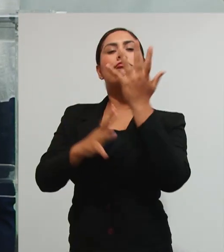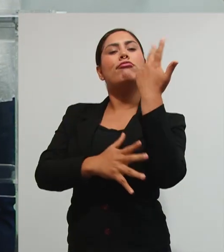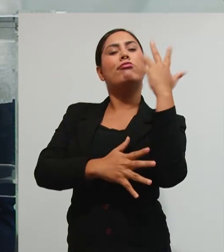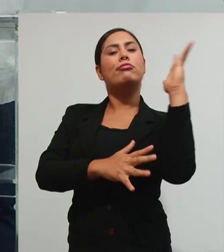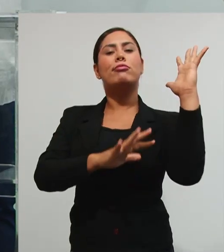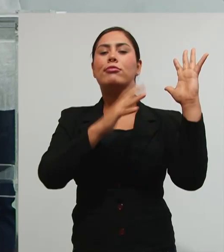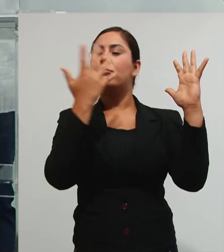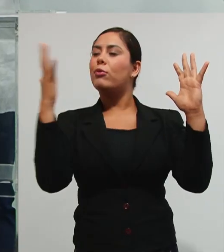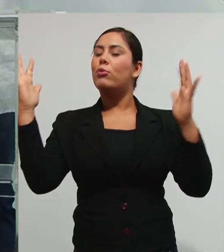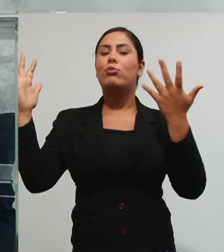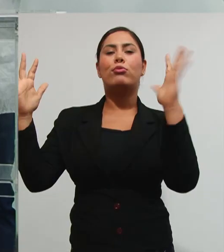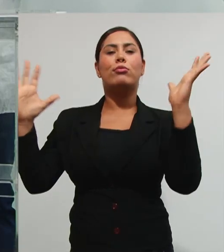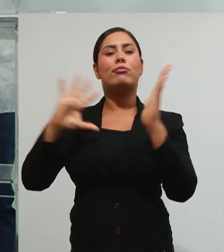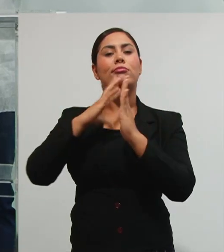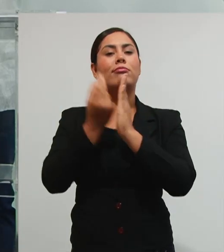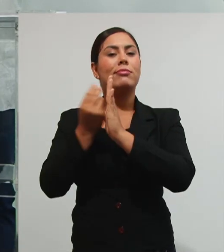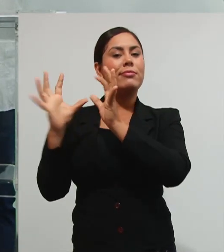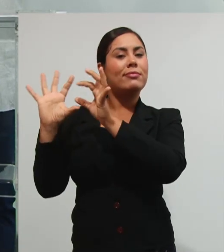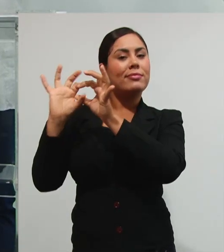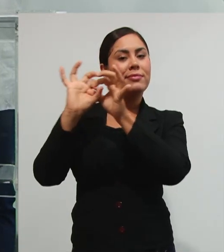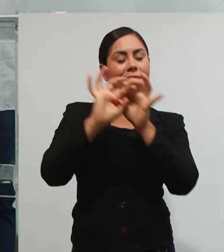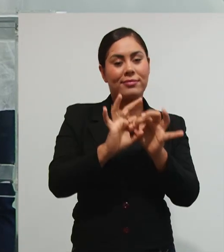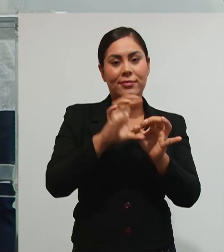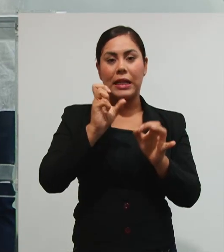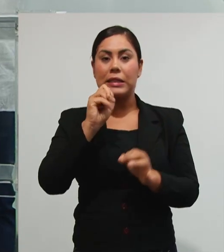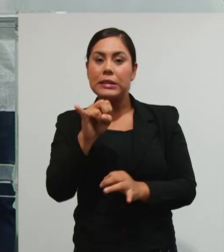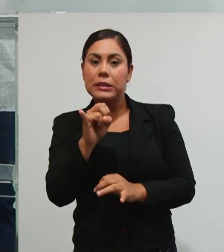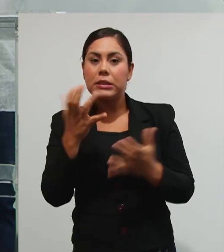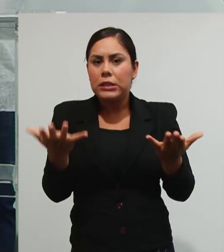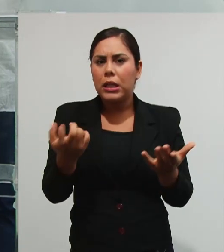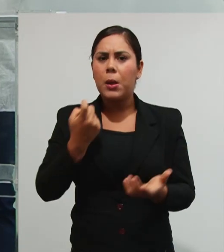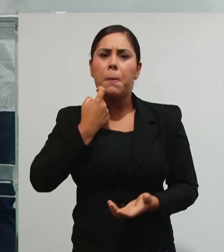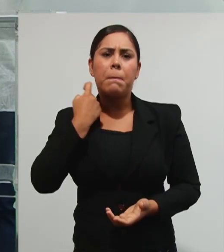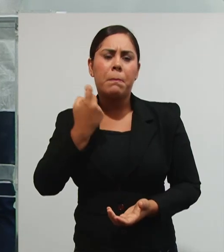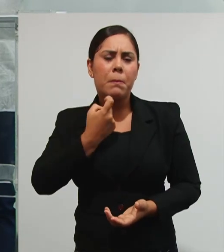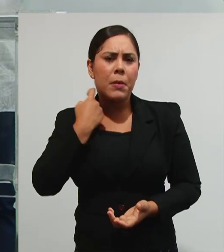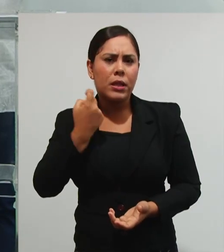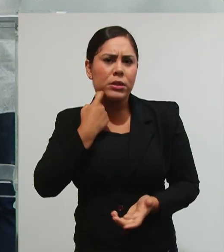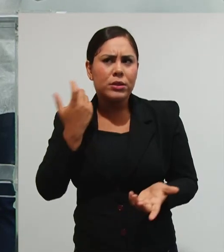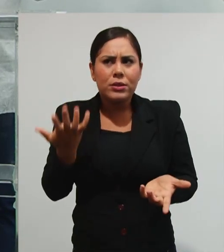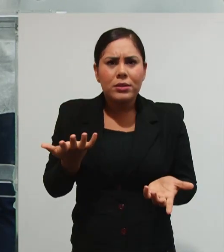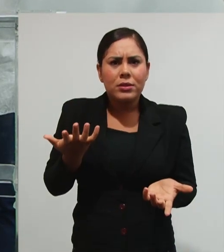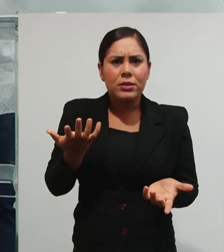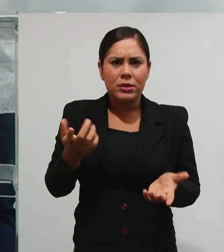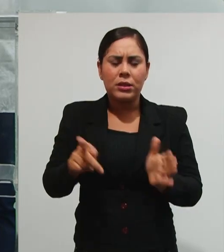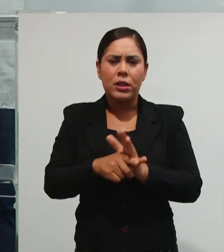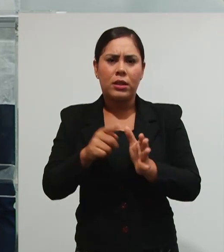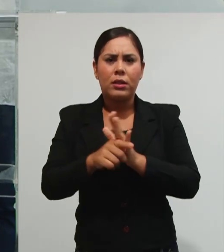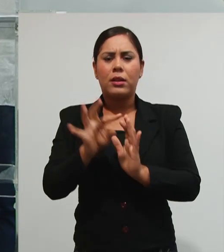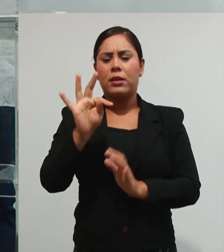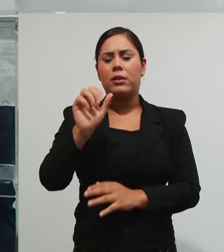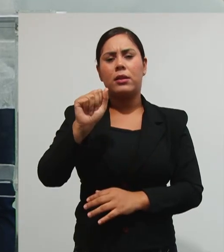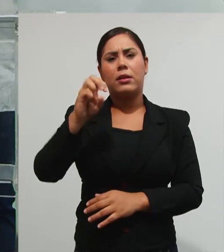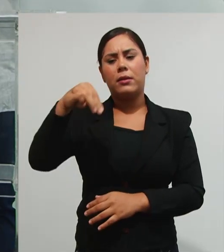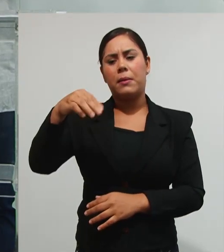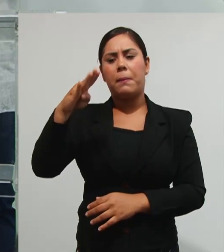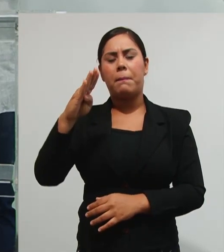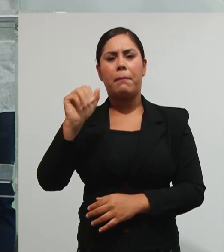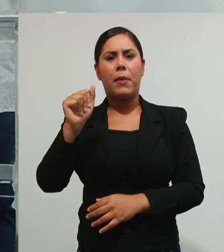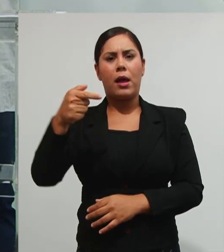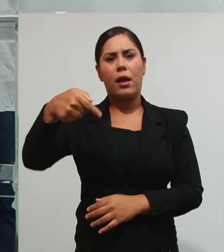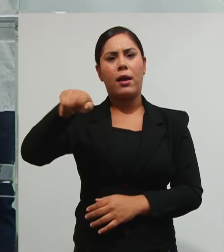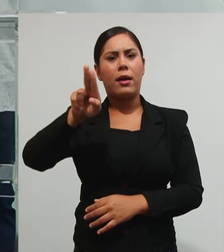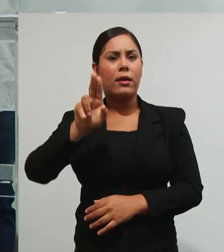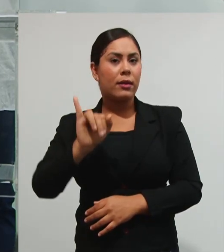esse contexto amazônico, né? Se eu vou falar de peixes, eu vou falar, por exemplo, de tambaqui, que é um peixe da